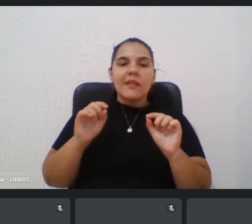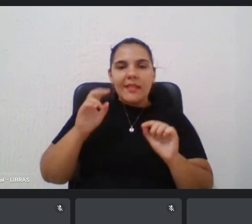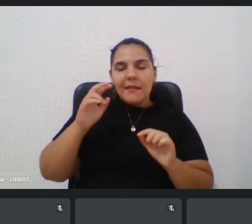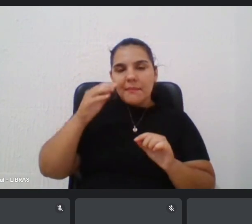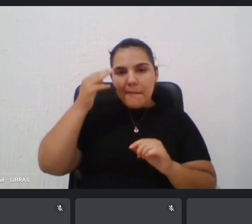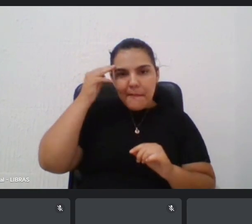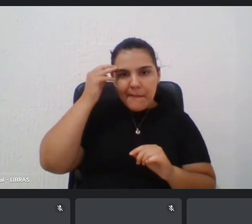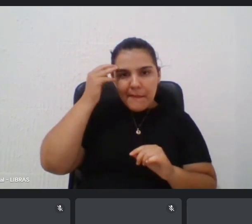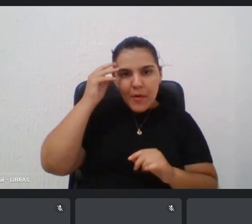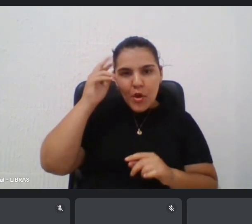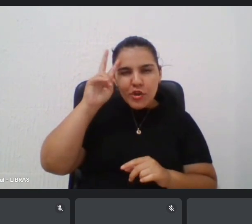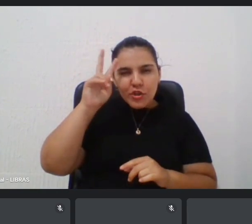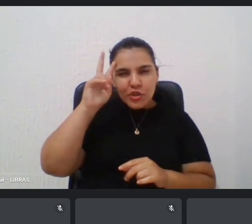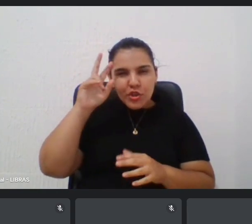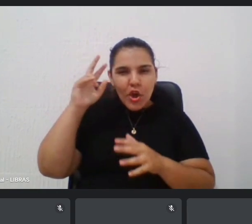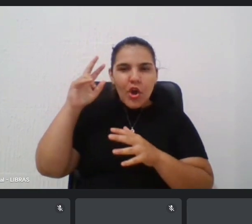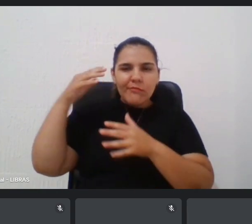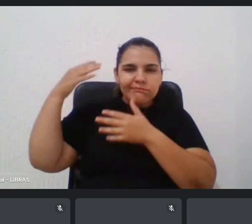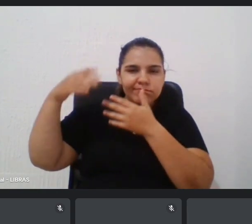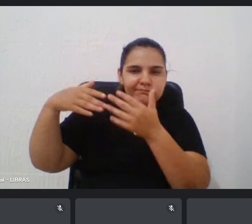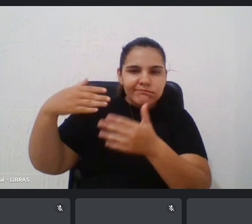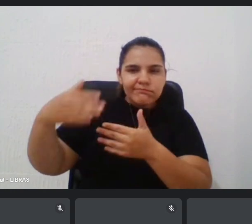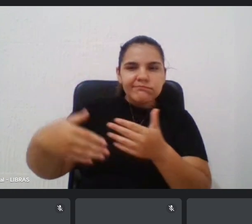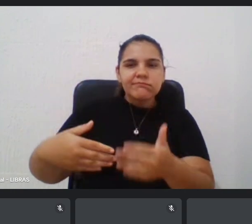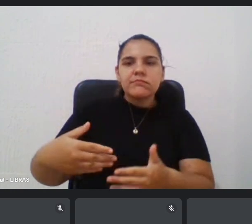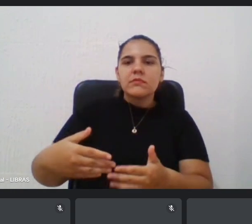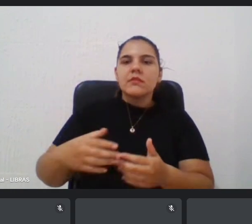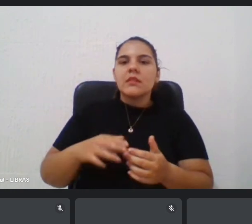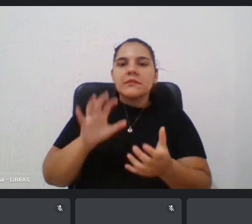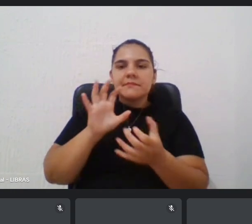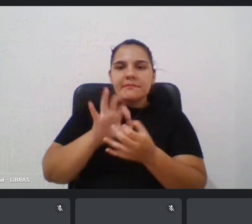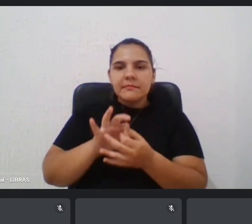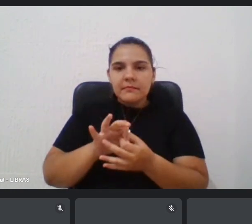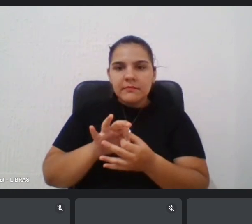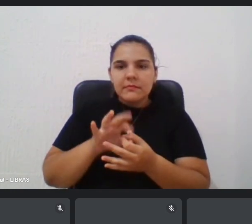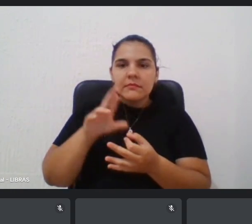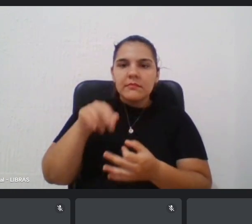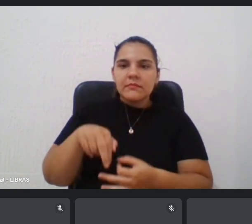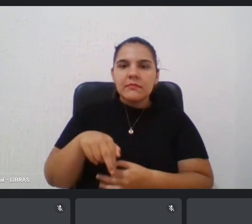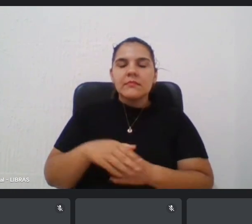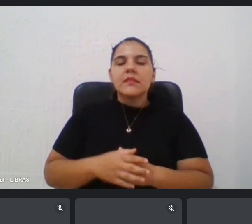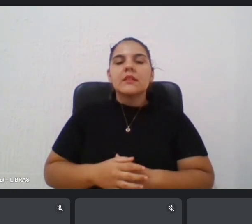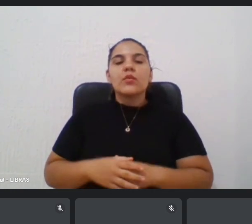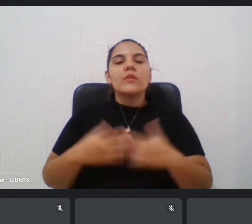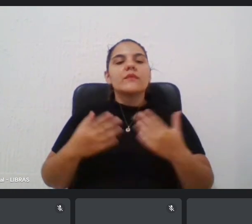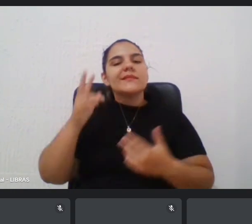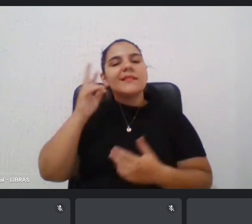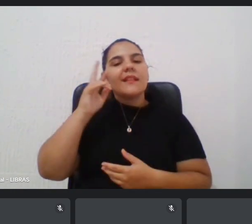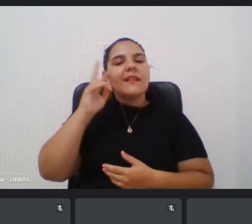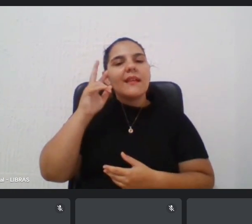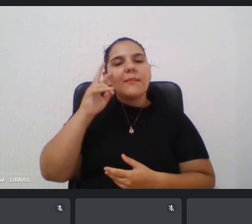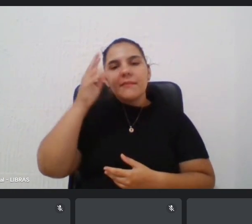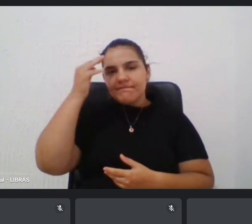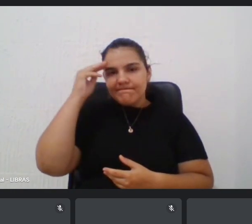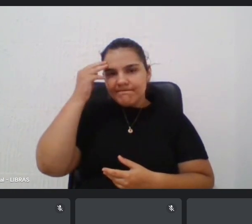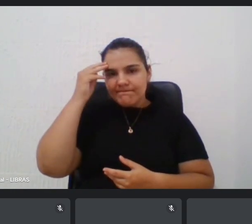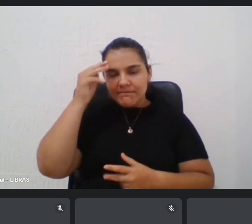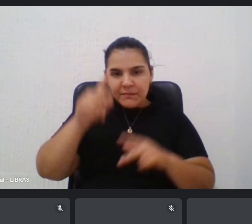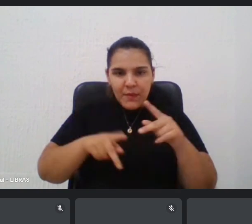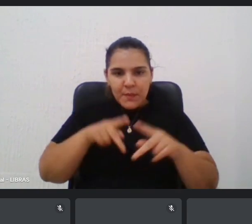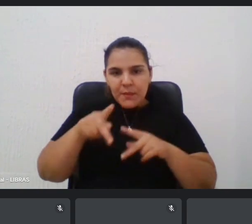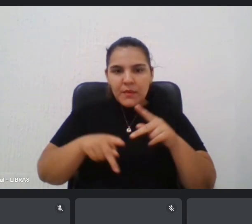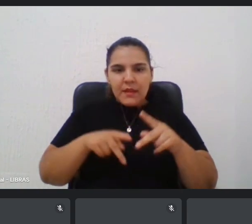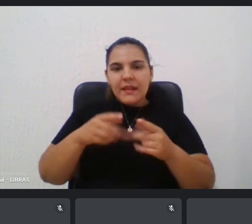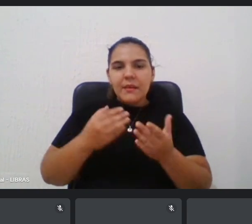muito ligada ao Rio Grande do Norte, você pega, por exemplo, o Centro de Direitos Humanos e Memória Popular, aqui do Rio Grande do Norte, que vem desde os anos